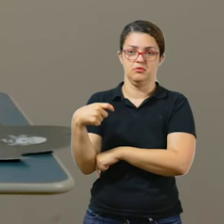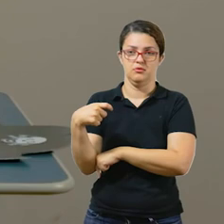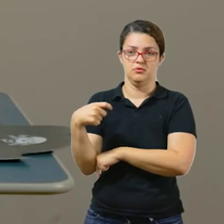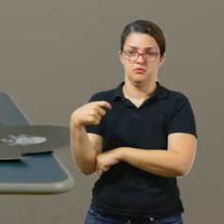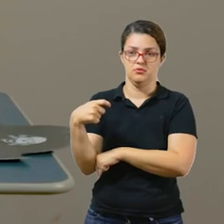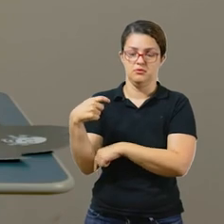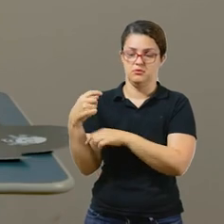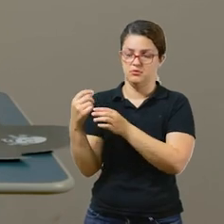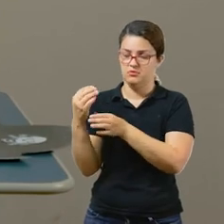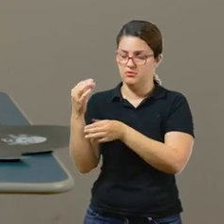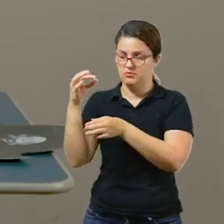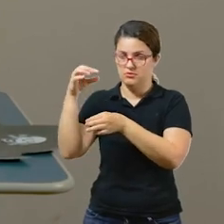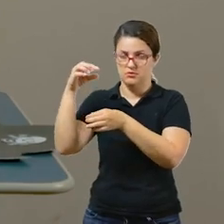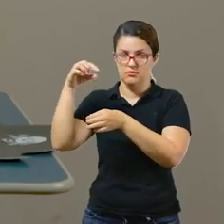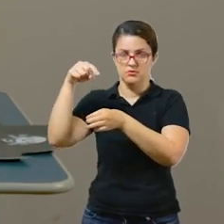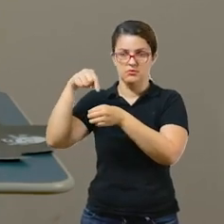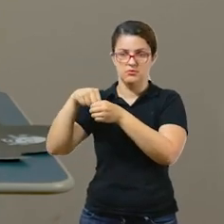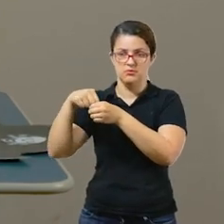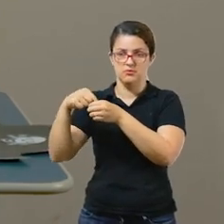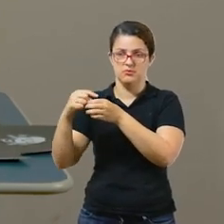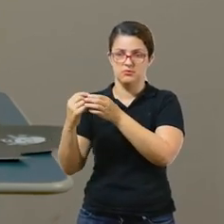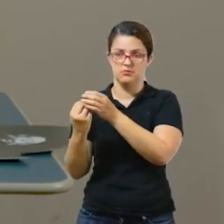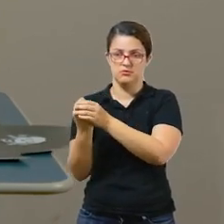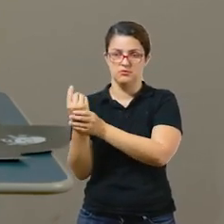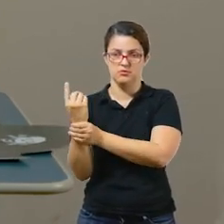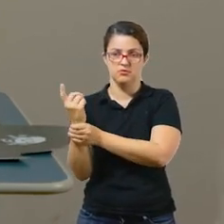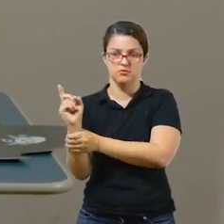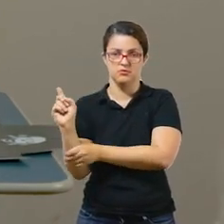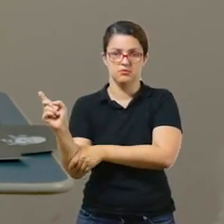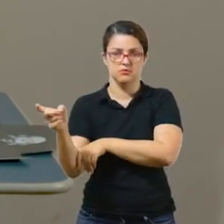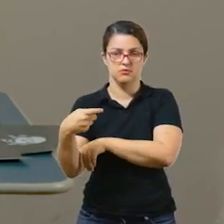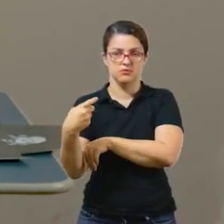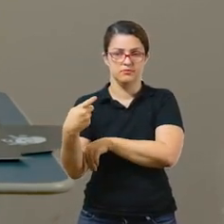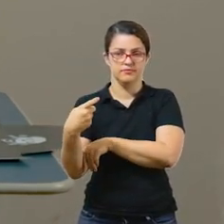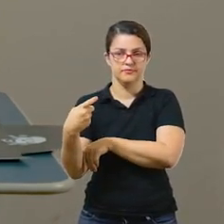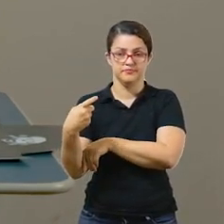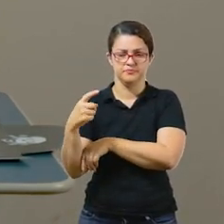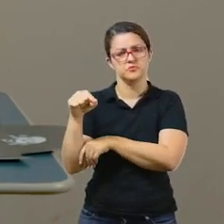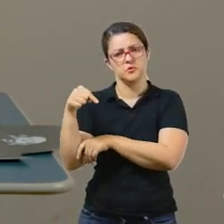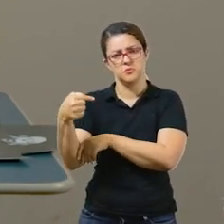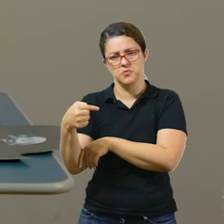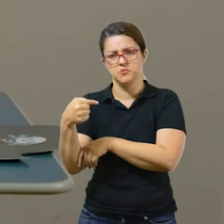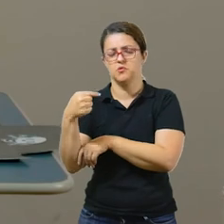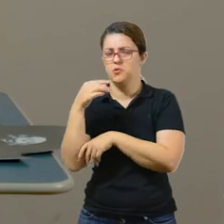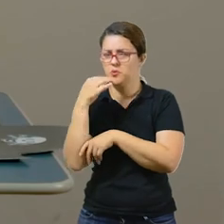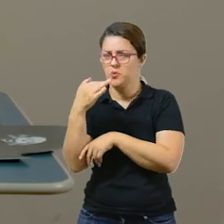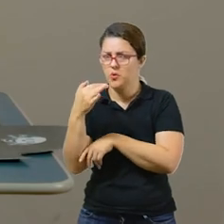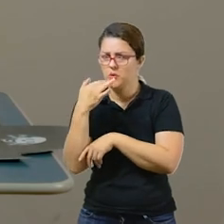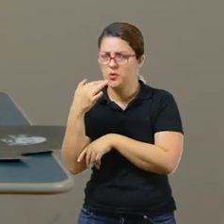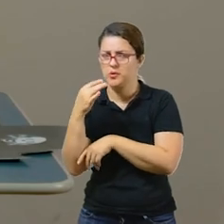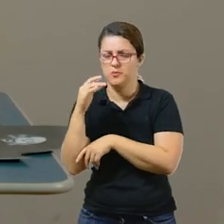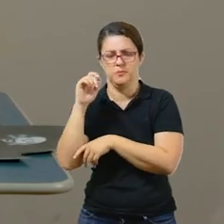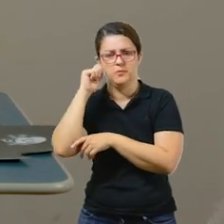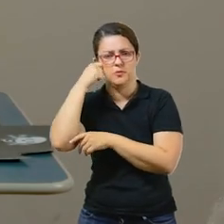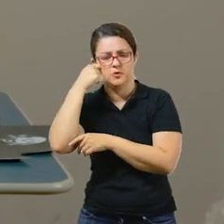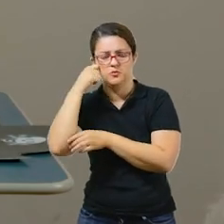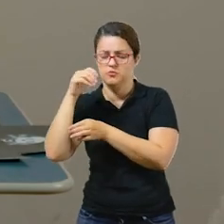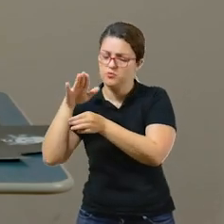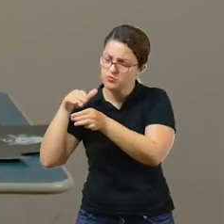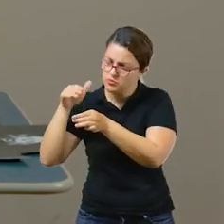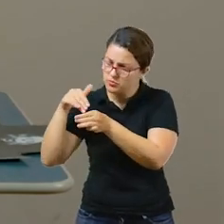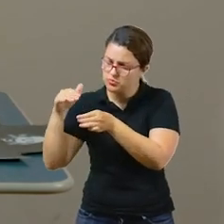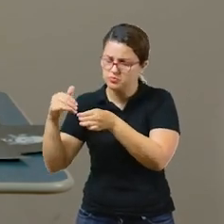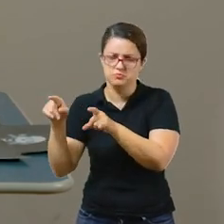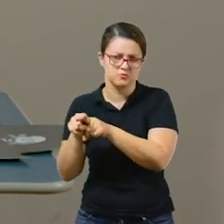ele se transforma na mão do Capitão Gancho. Olha como que ele fica. Vocês pintam de preto, né? Ou pode